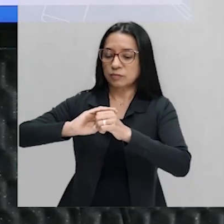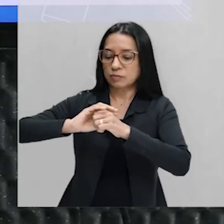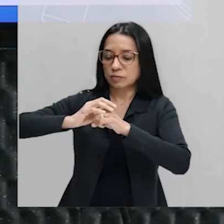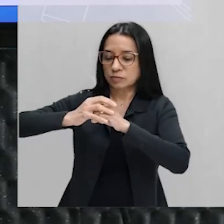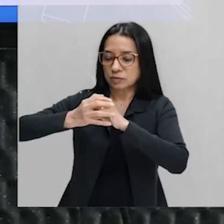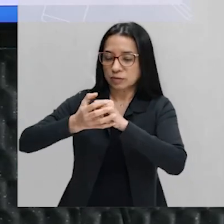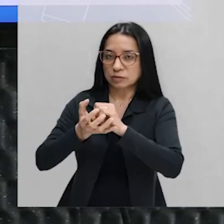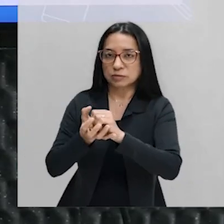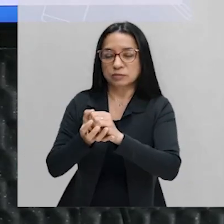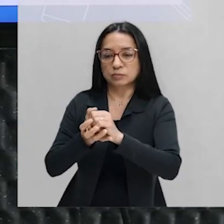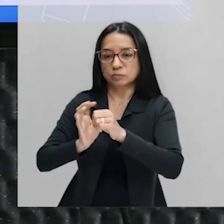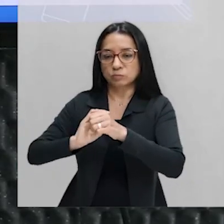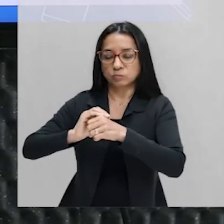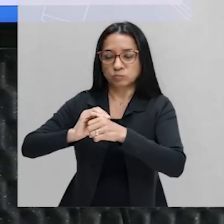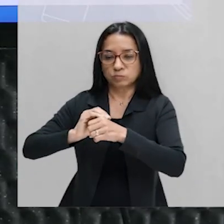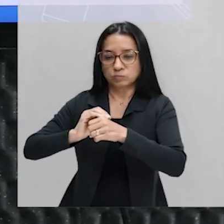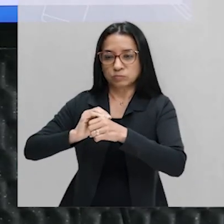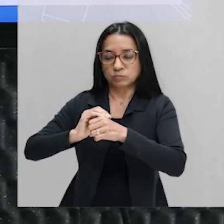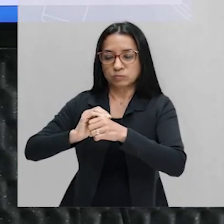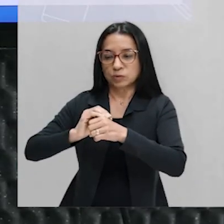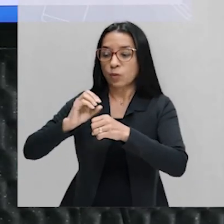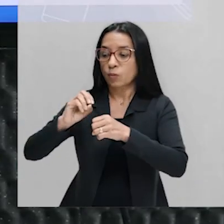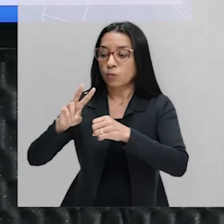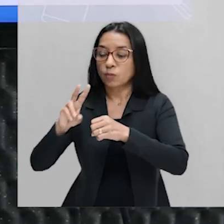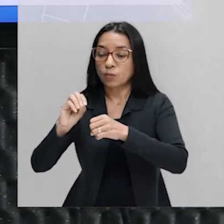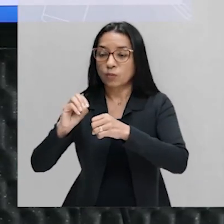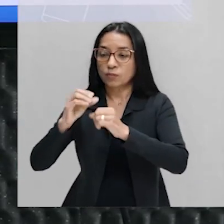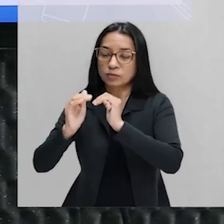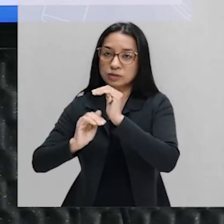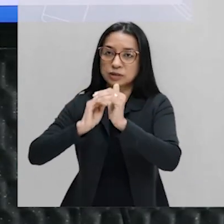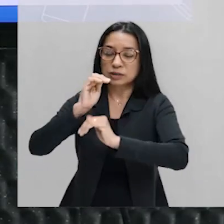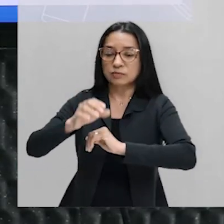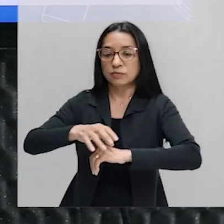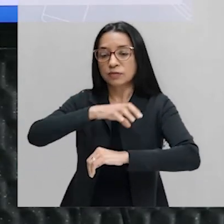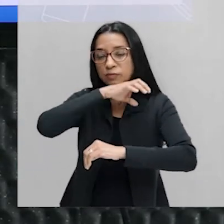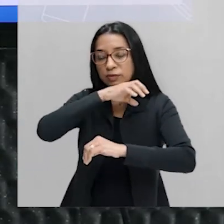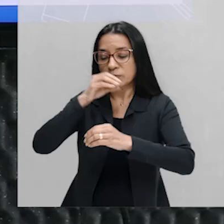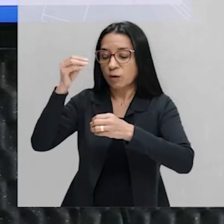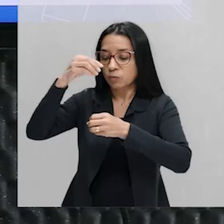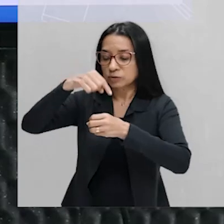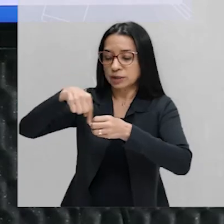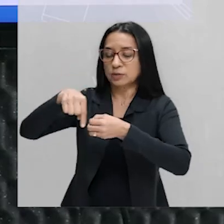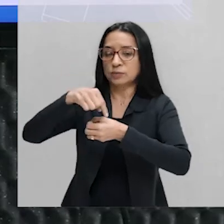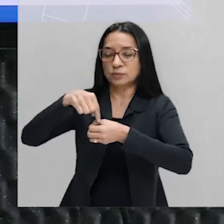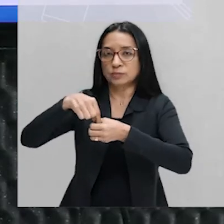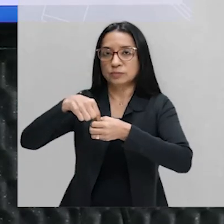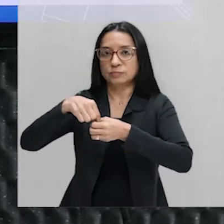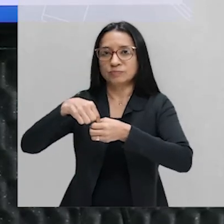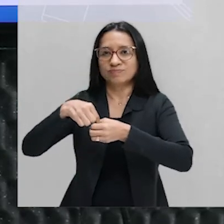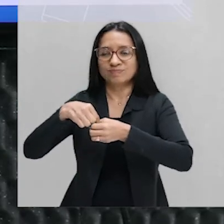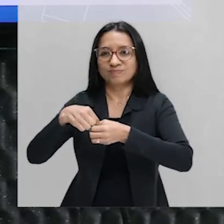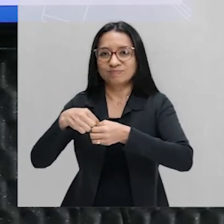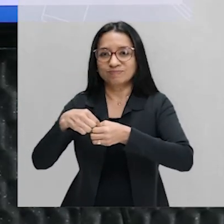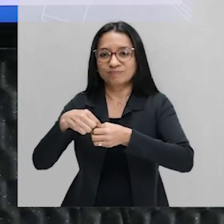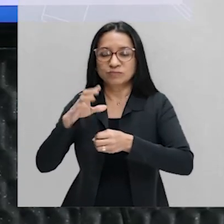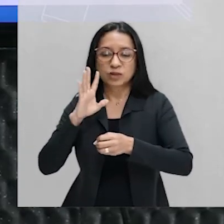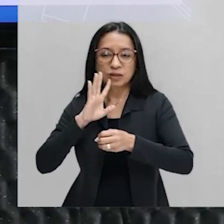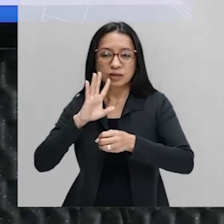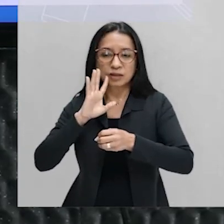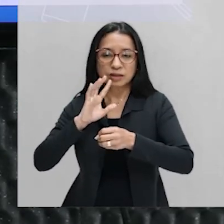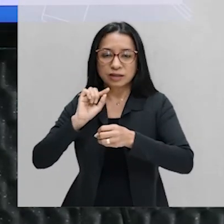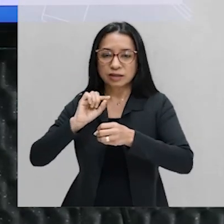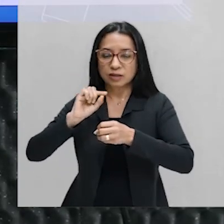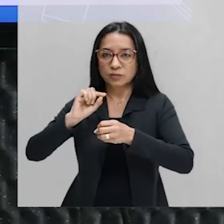ovo a desenvolver o animal dentro dele, tá bom? Interessante que a casca do ovo, ela é cheia de